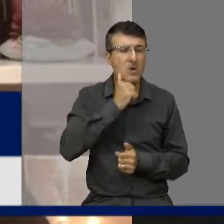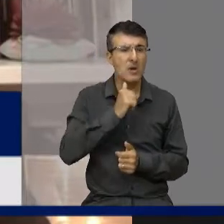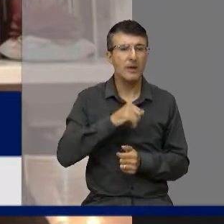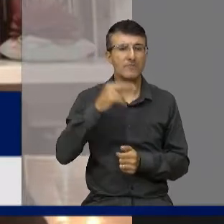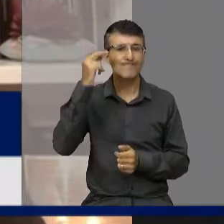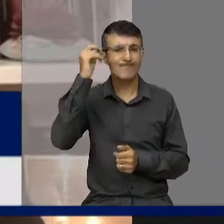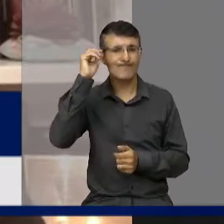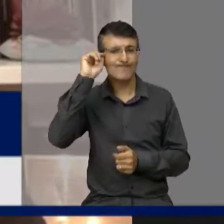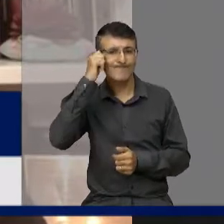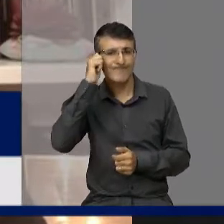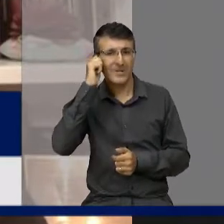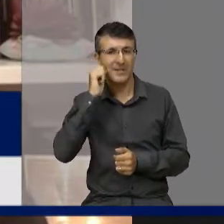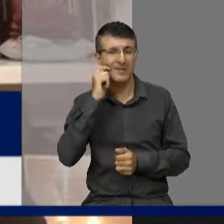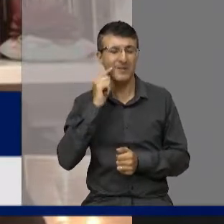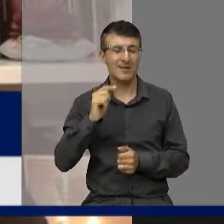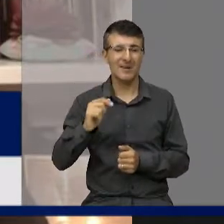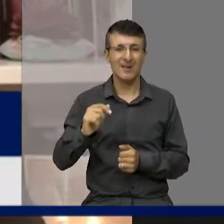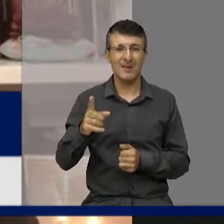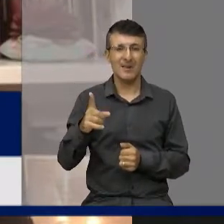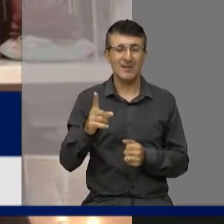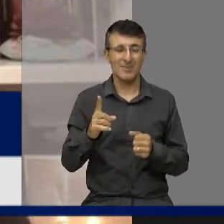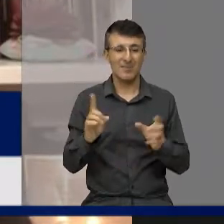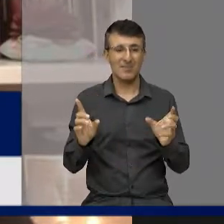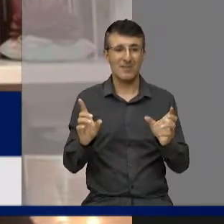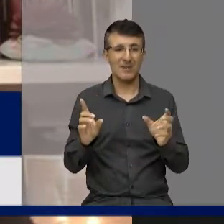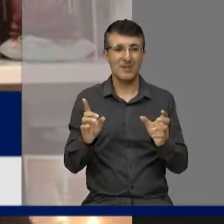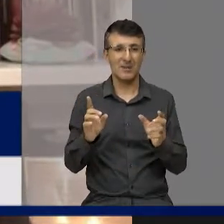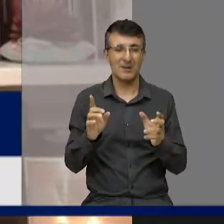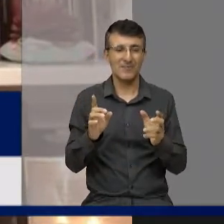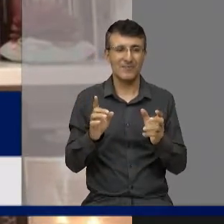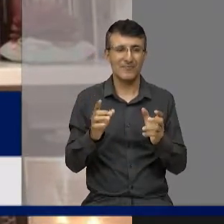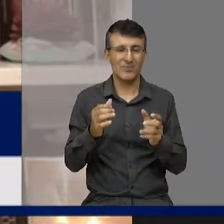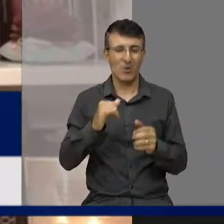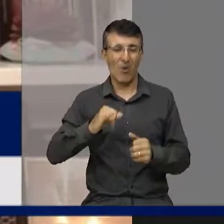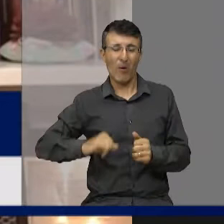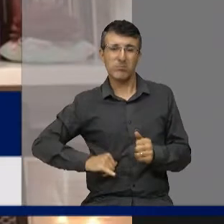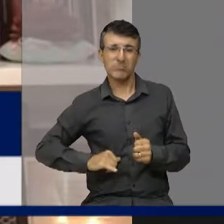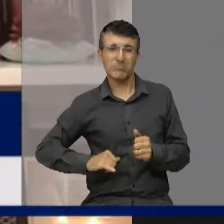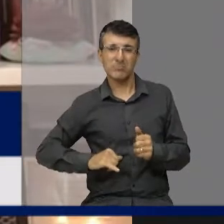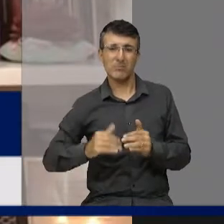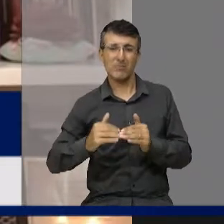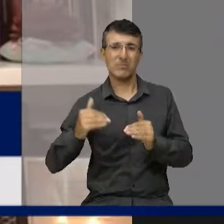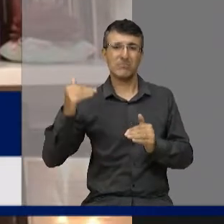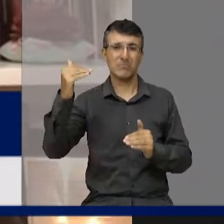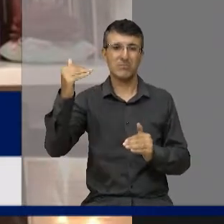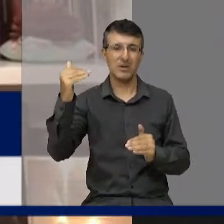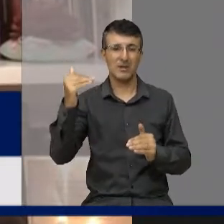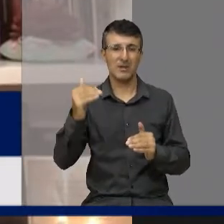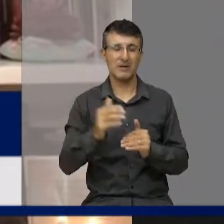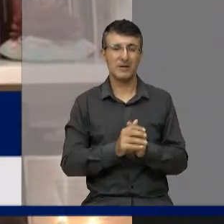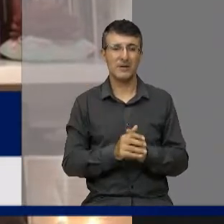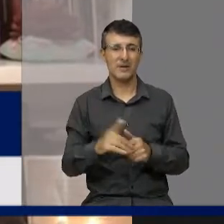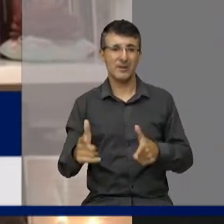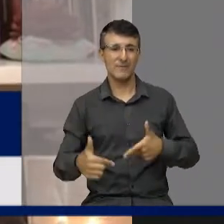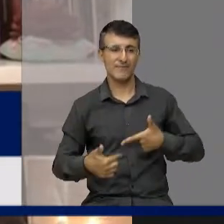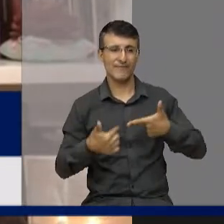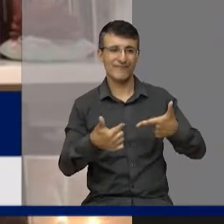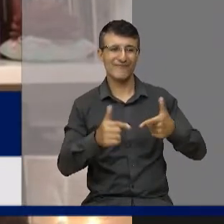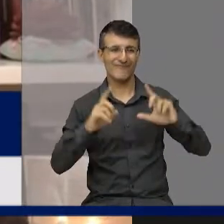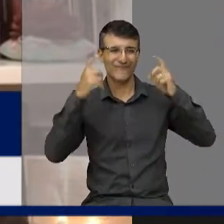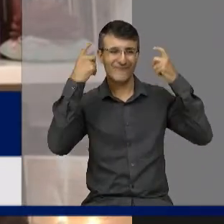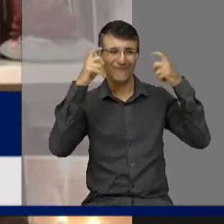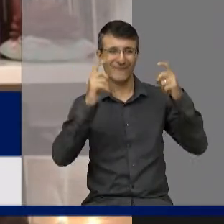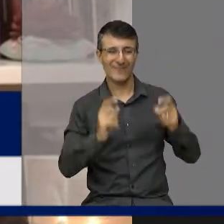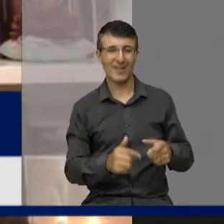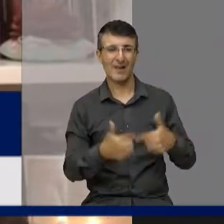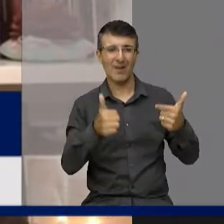aos efeitos da crise. Né? Para quem acompanha o desdobramento da situação de violência contra a mulher no país, podemos verificar que os